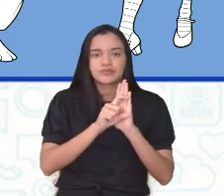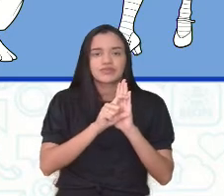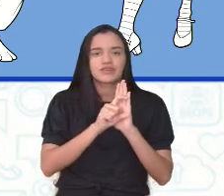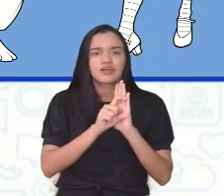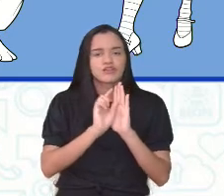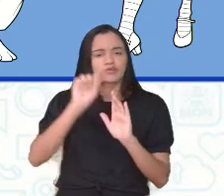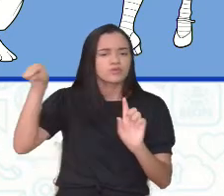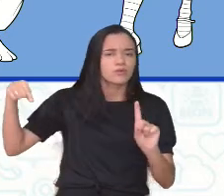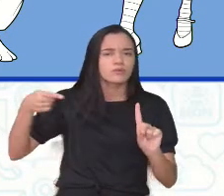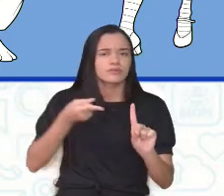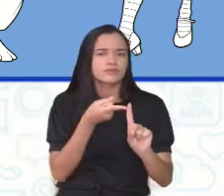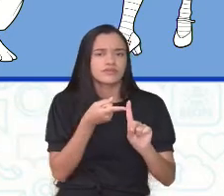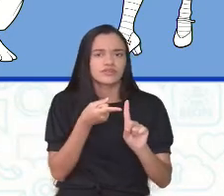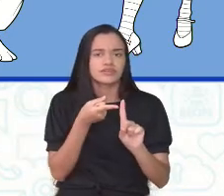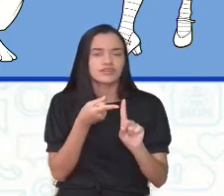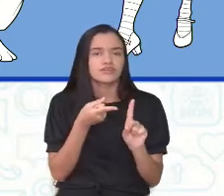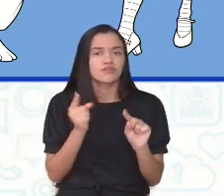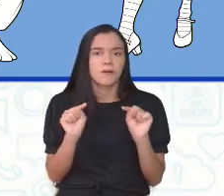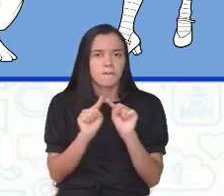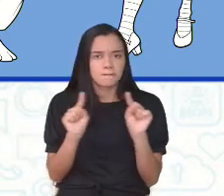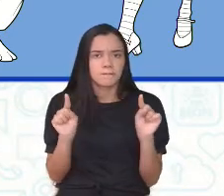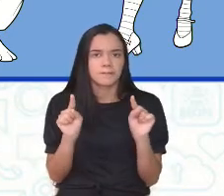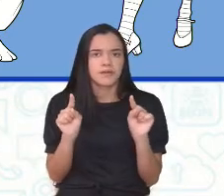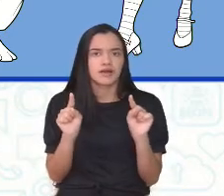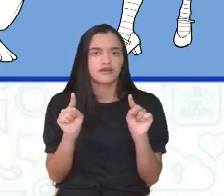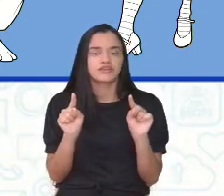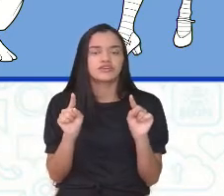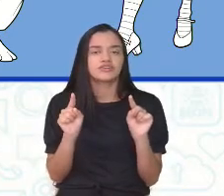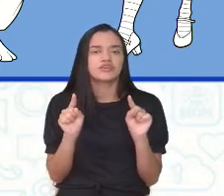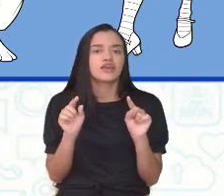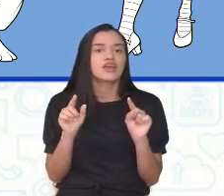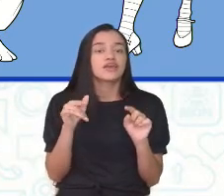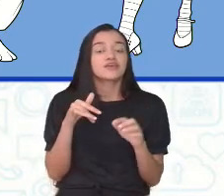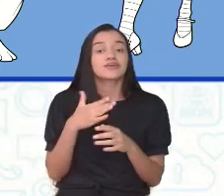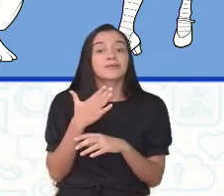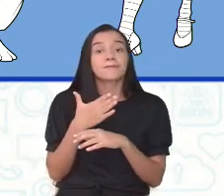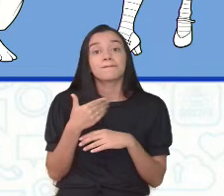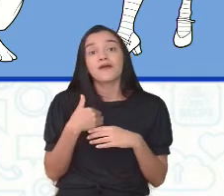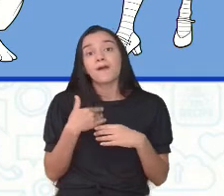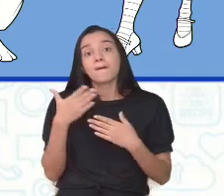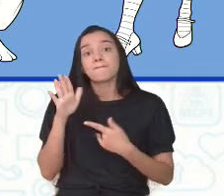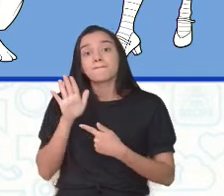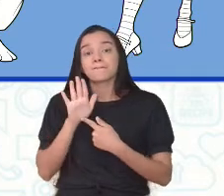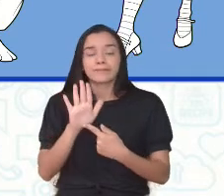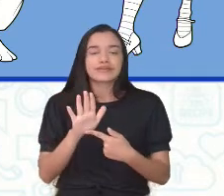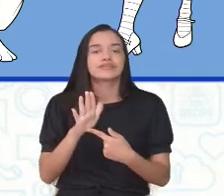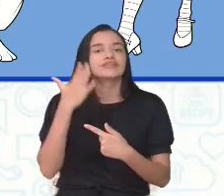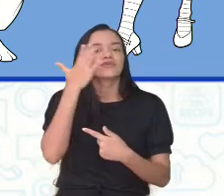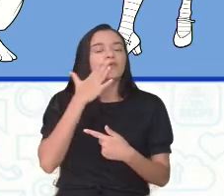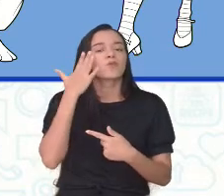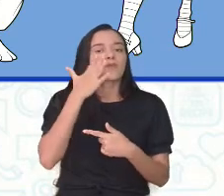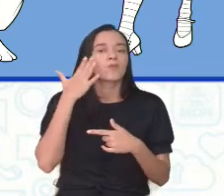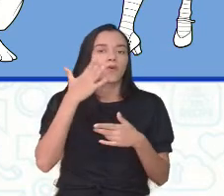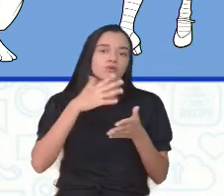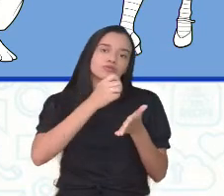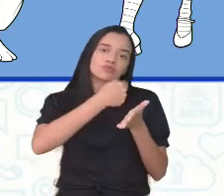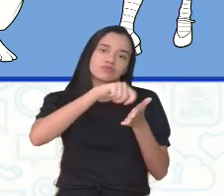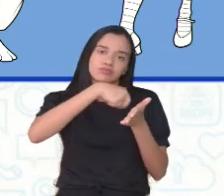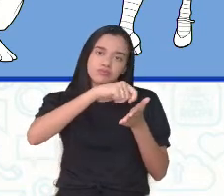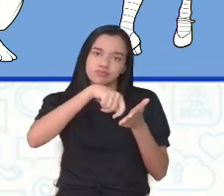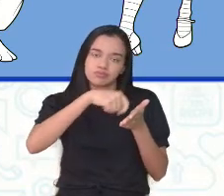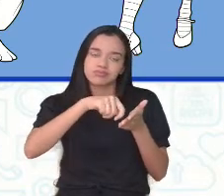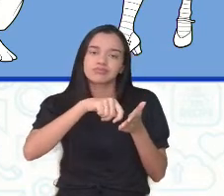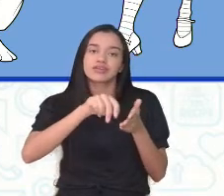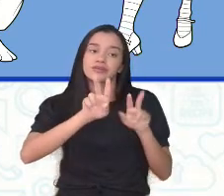muito objetiva, eu diria, quais são as partes que configuram o discurso direto, aquelas que são escritas entre aspas